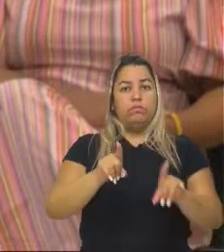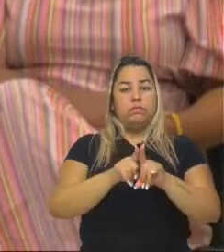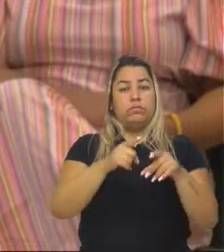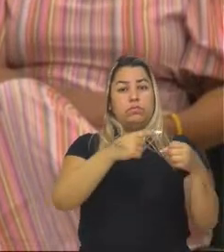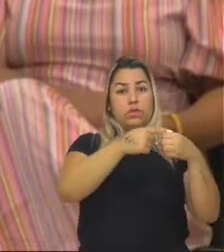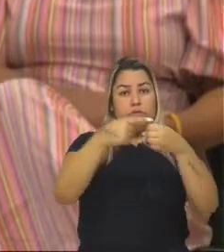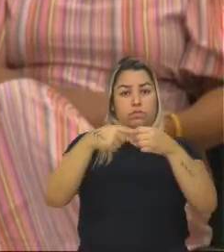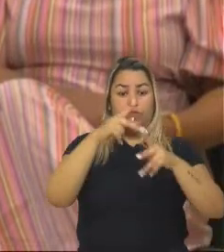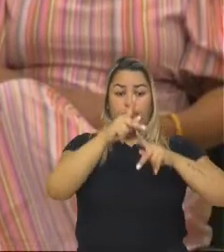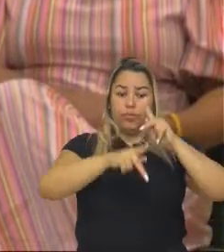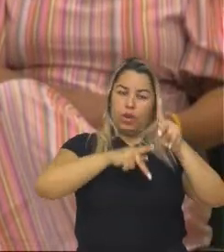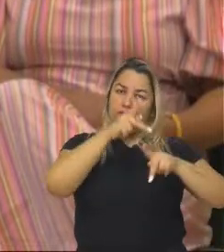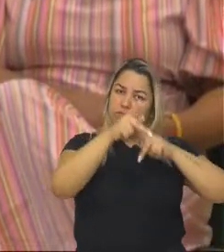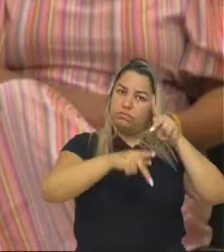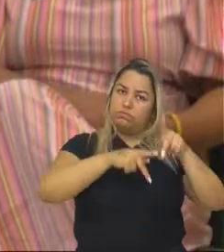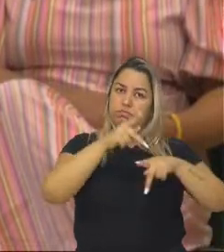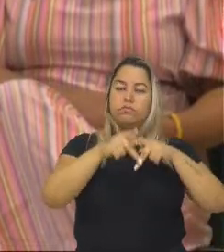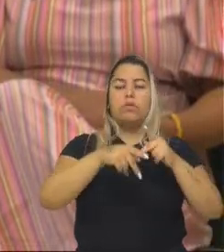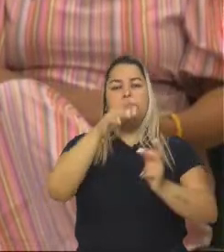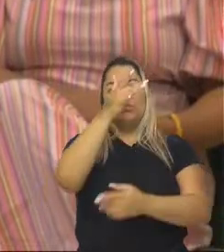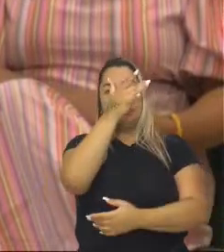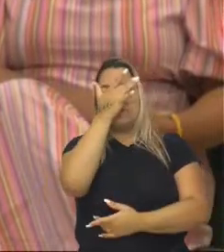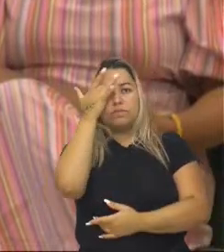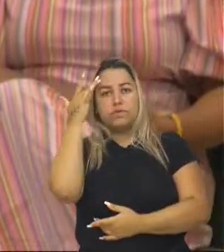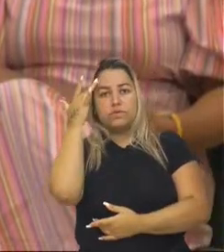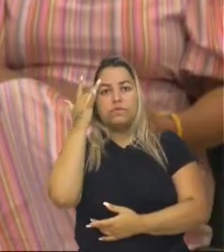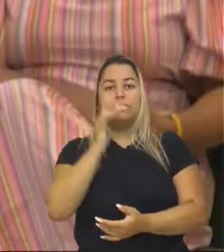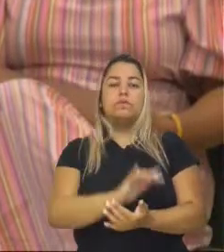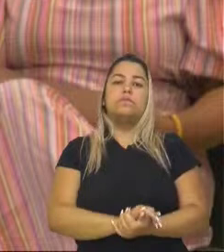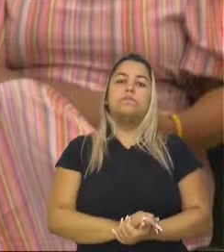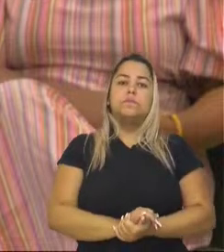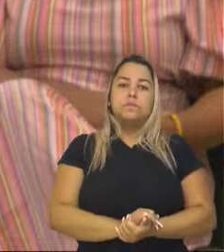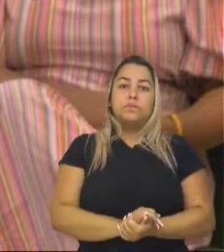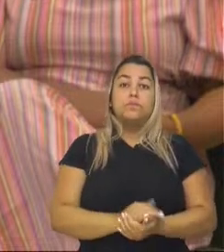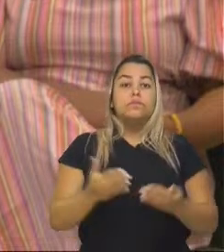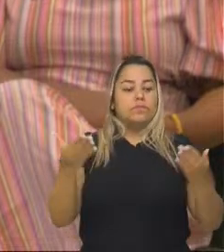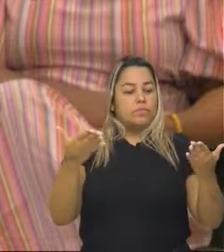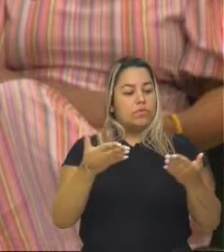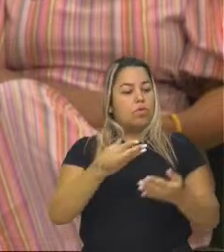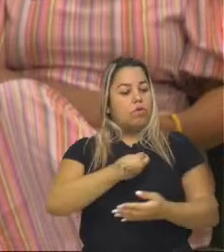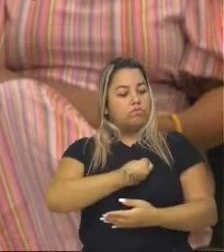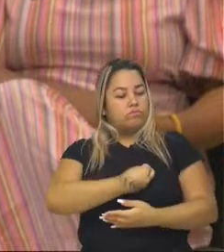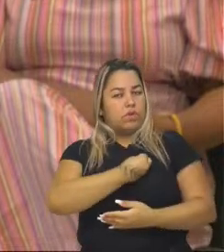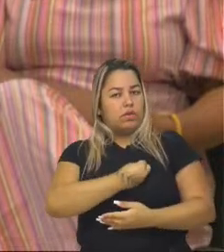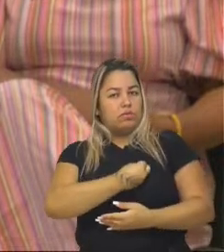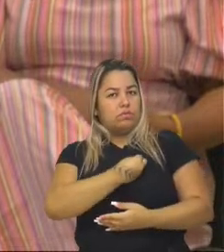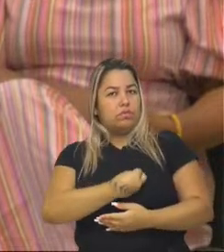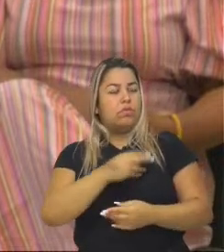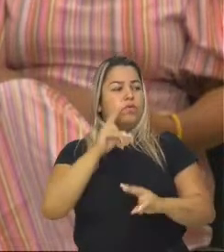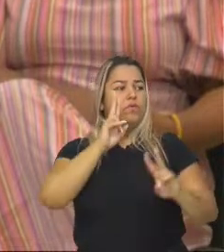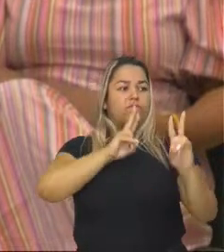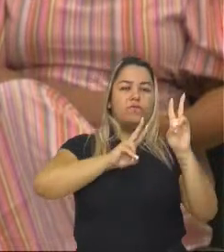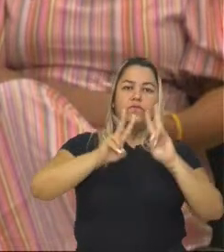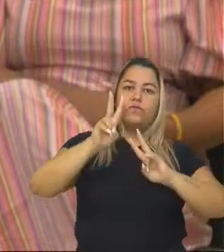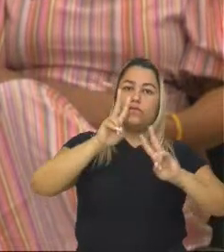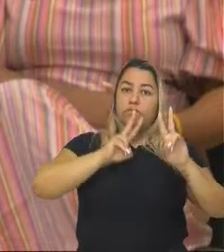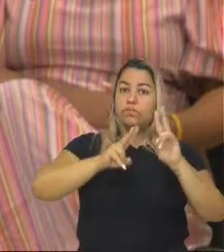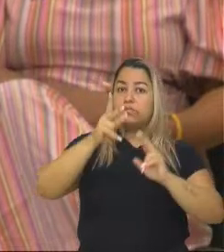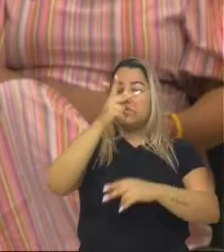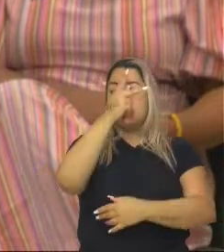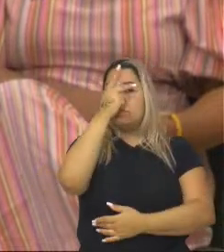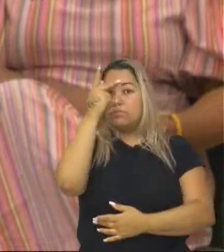nossa população, das nossas pessoas. Então, assim, tá hoje aqui ver essa plateia, esse público,